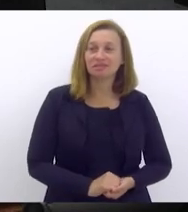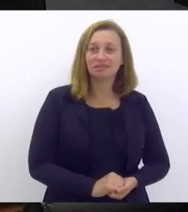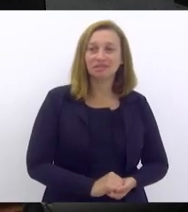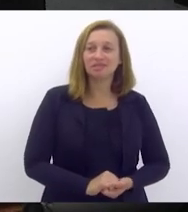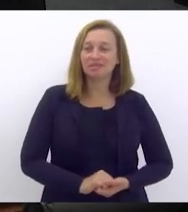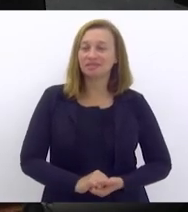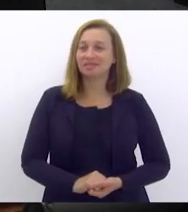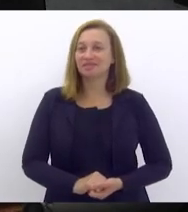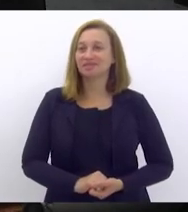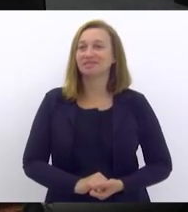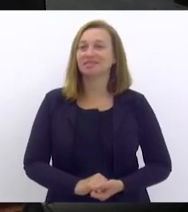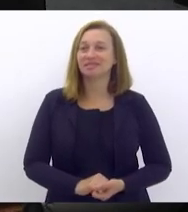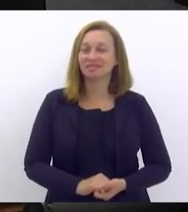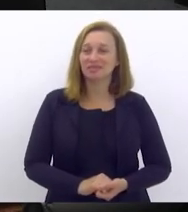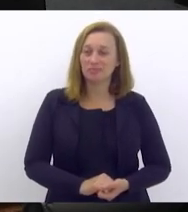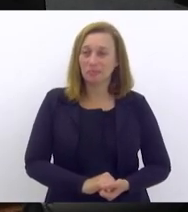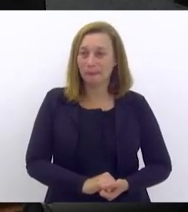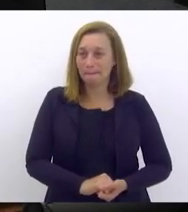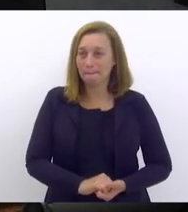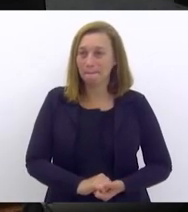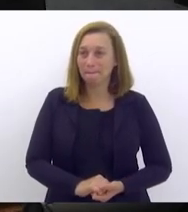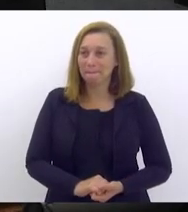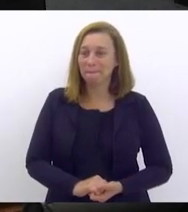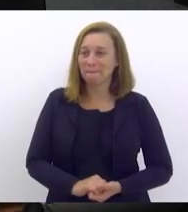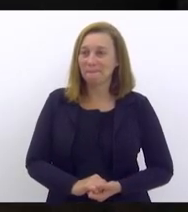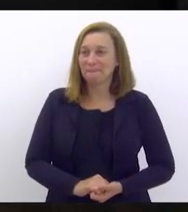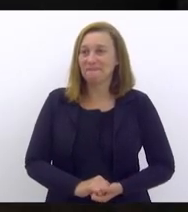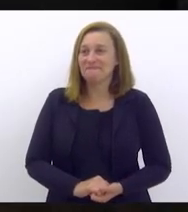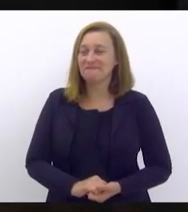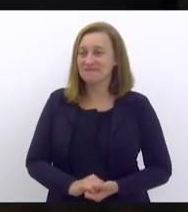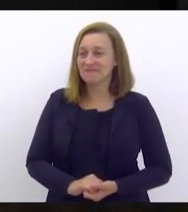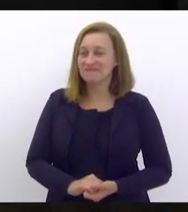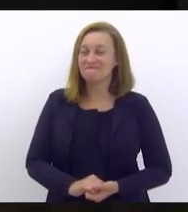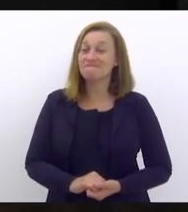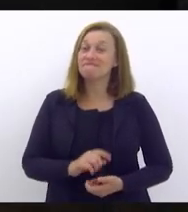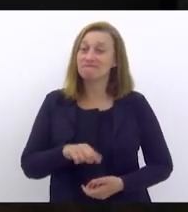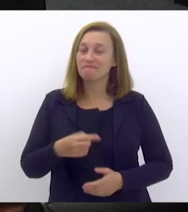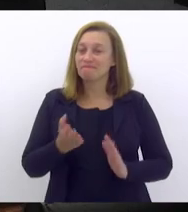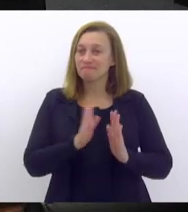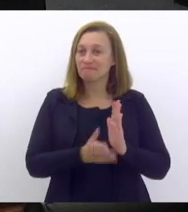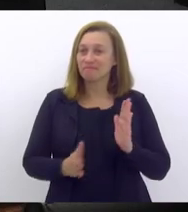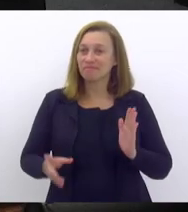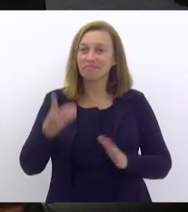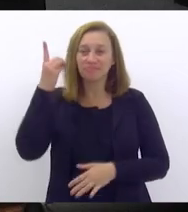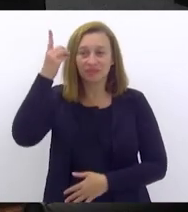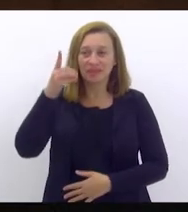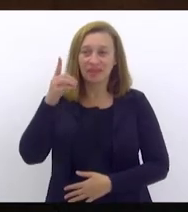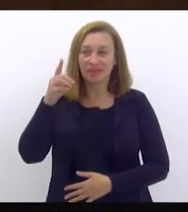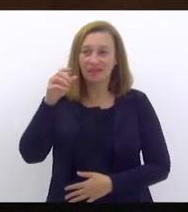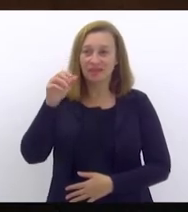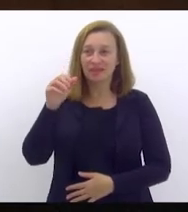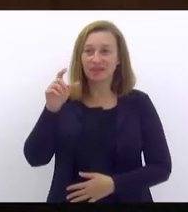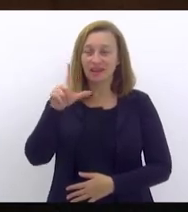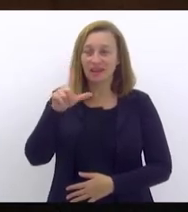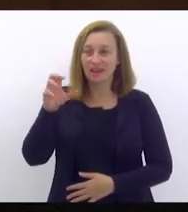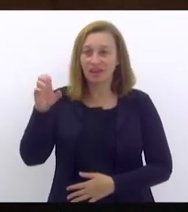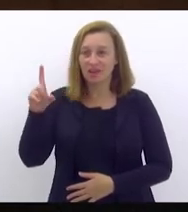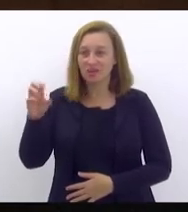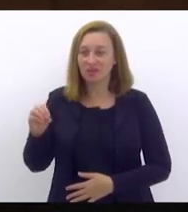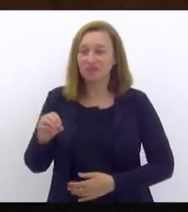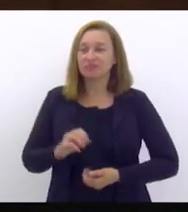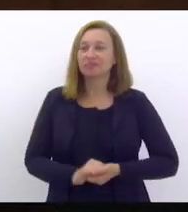pela gentileza. Está cedendo aqui a palavra, uma questão de ordem, para o deputado Léo Vieira. Presidente